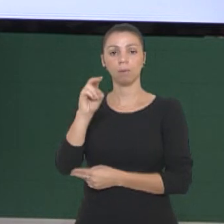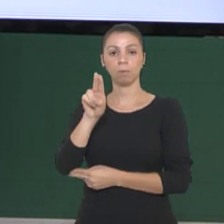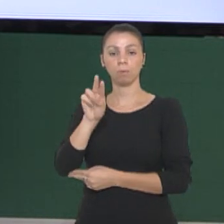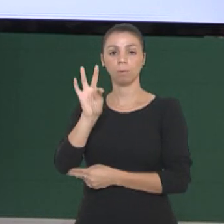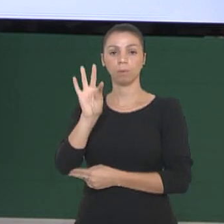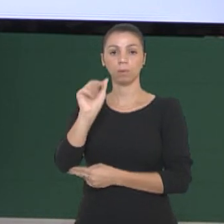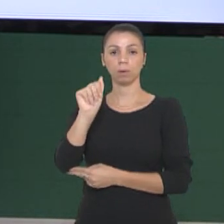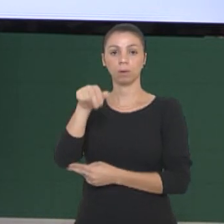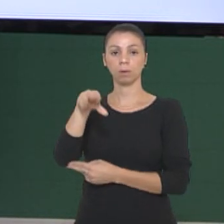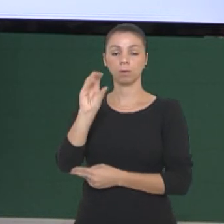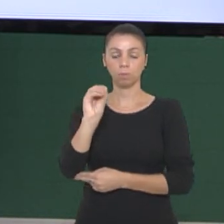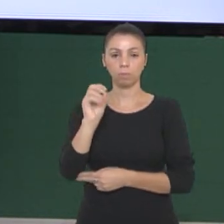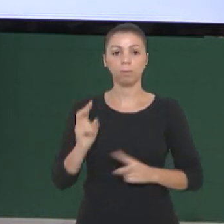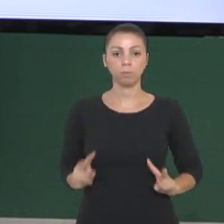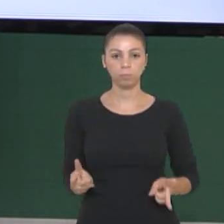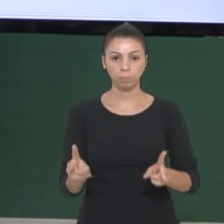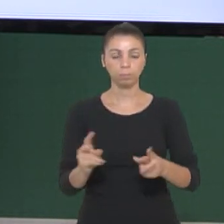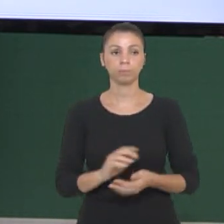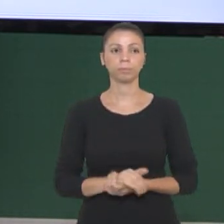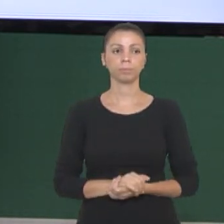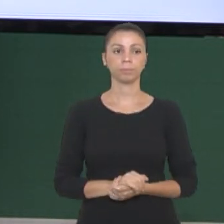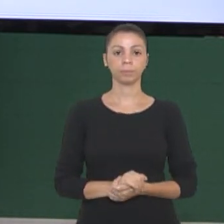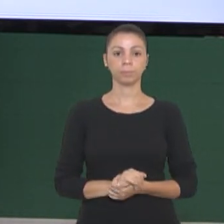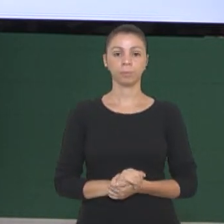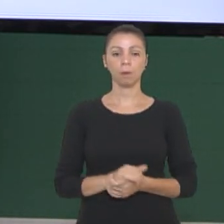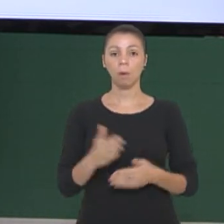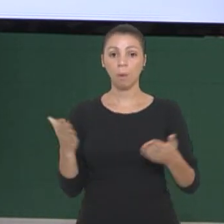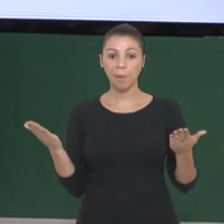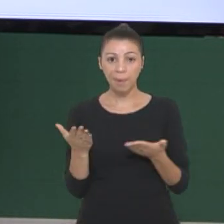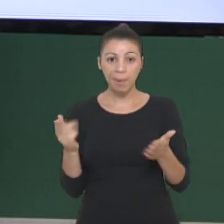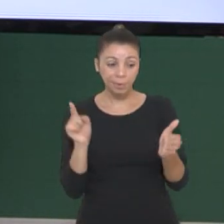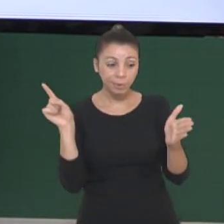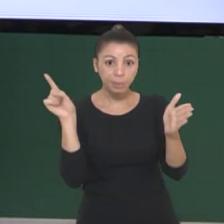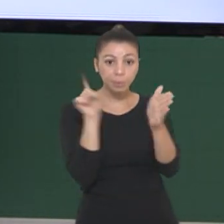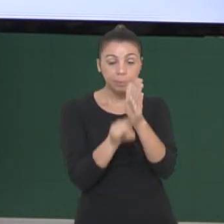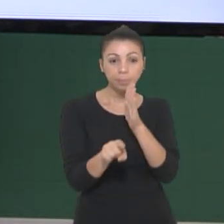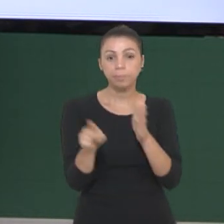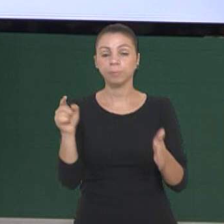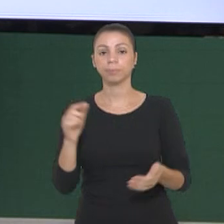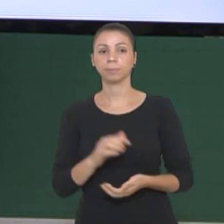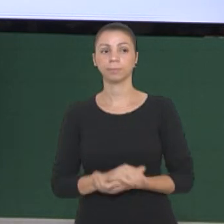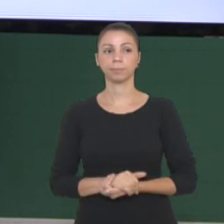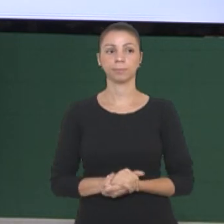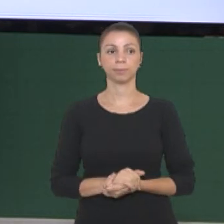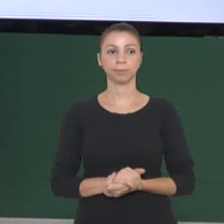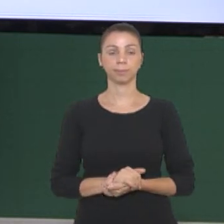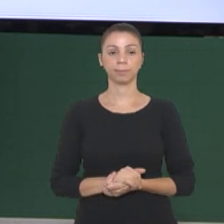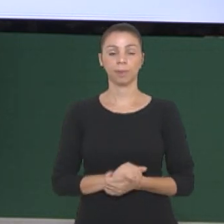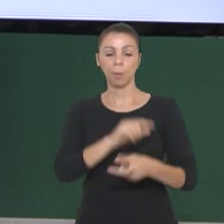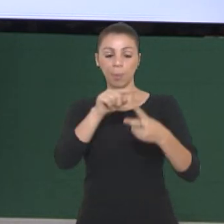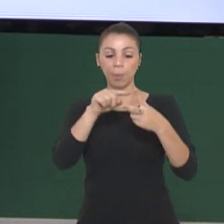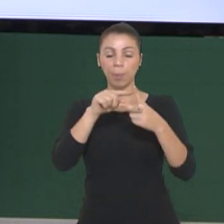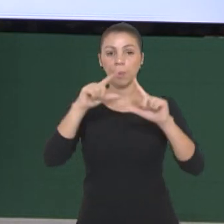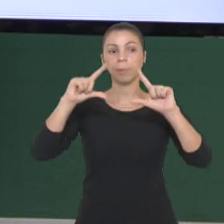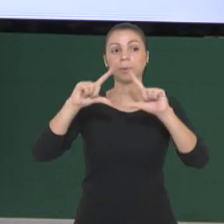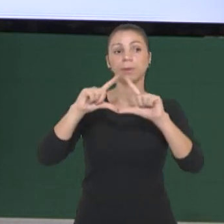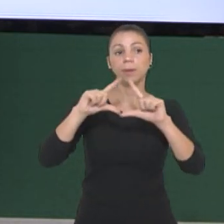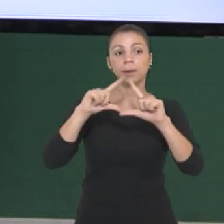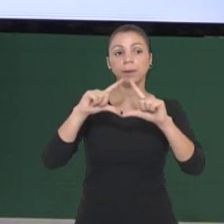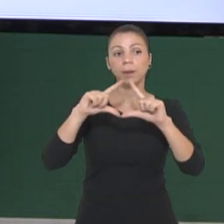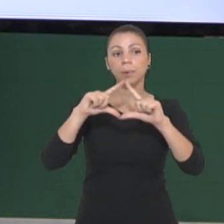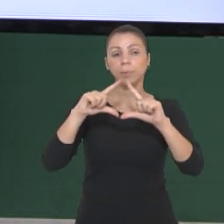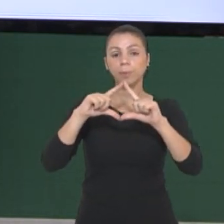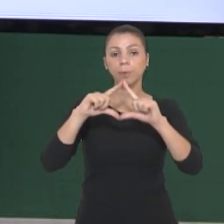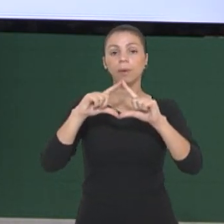Vamos continuar? Olha aqui agora o primeiro quiz. Então, vamos lá. O triângulo acutângulo, ele pode